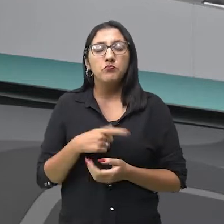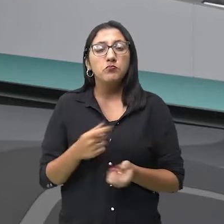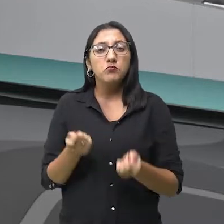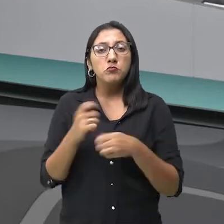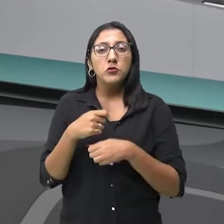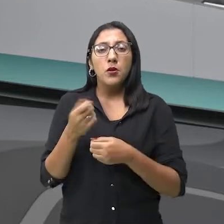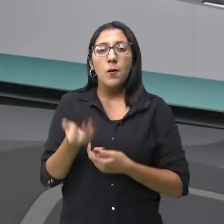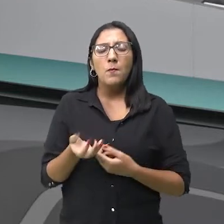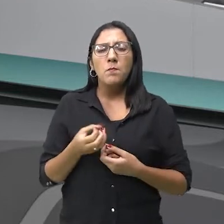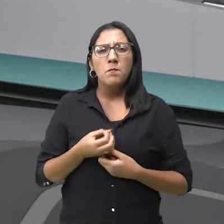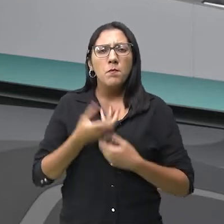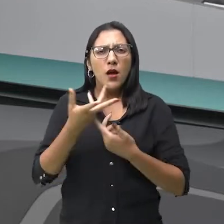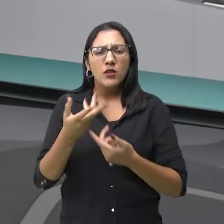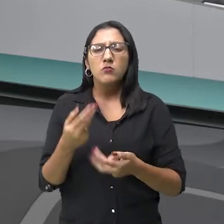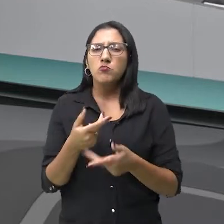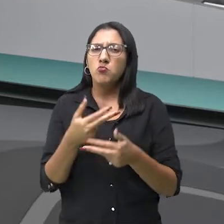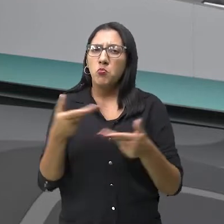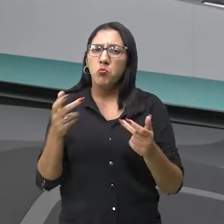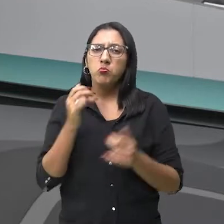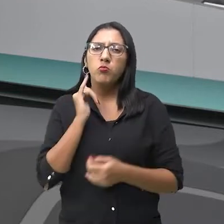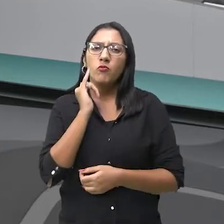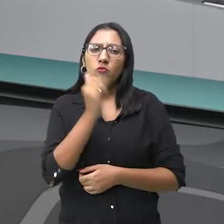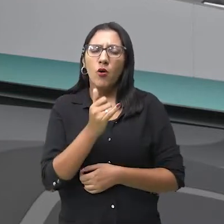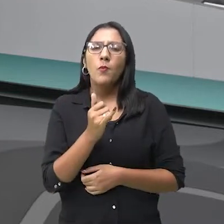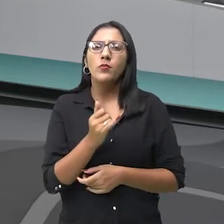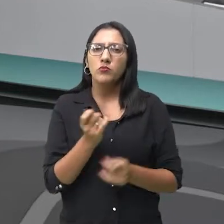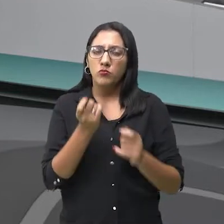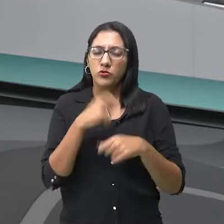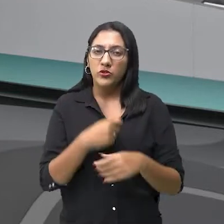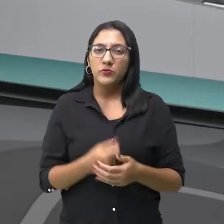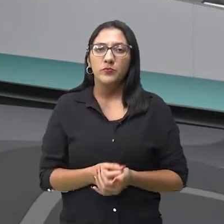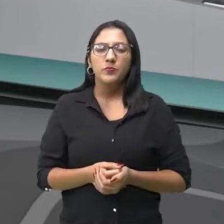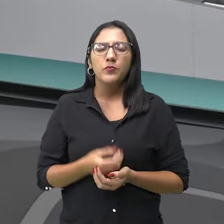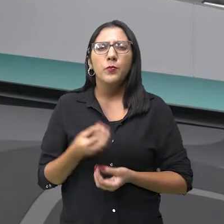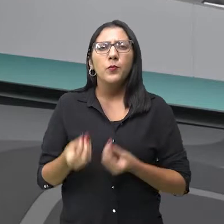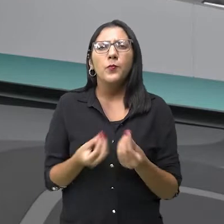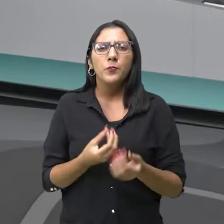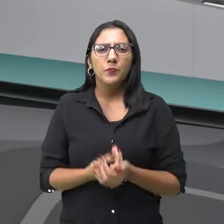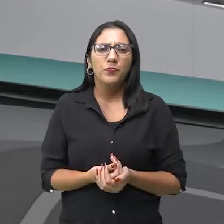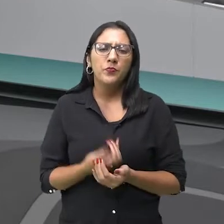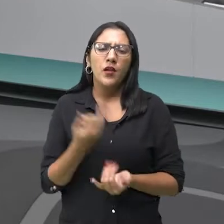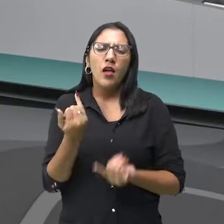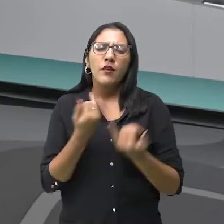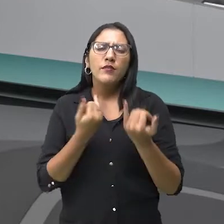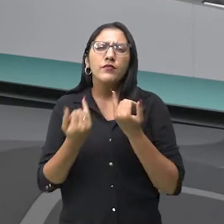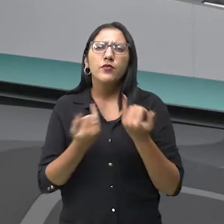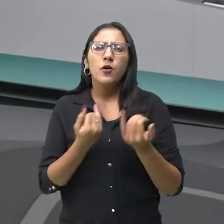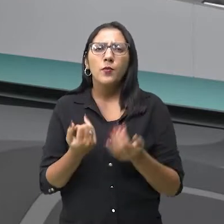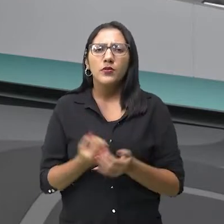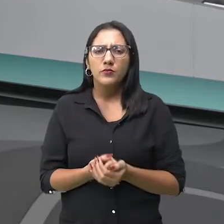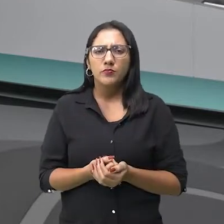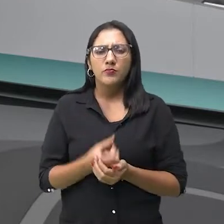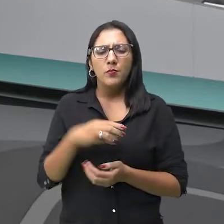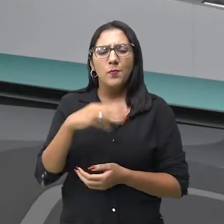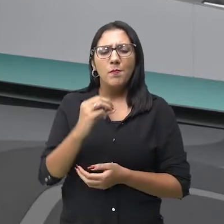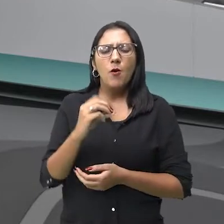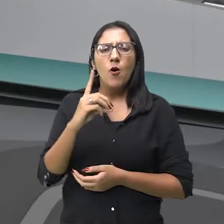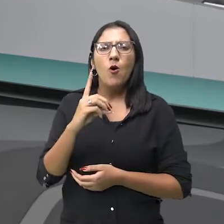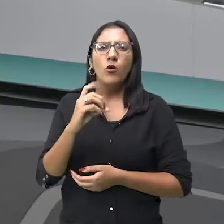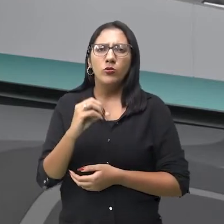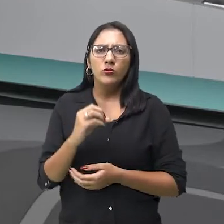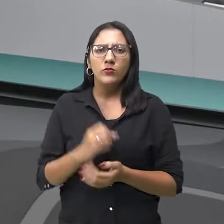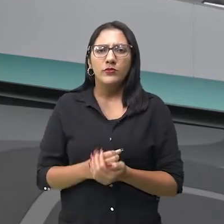expressar muitas informações. Que informações são essas? Informação de modo, né, que é aquela questão